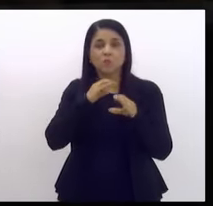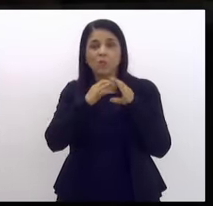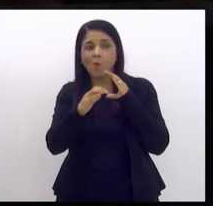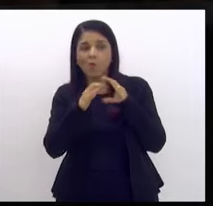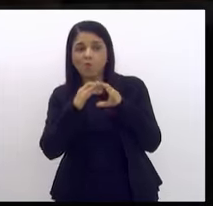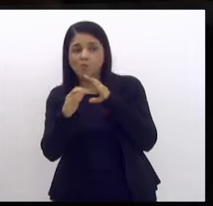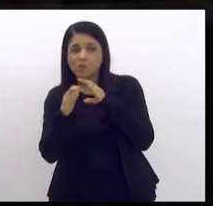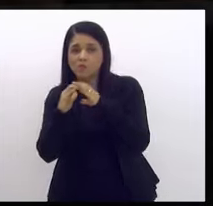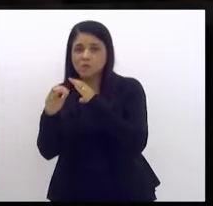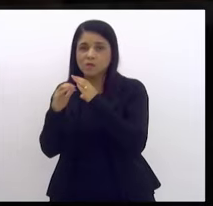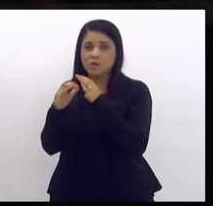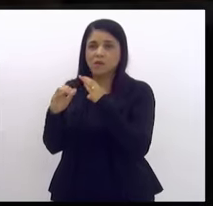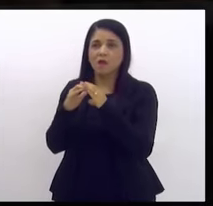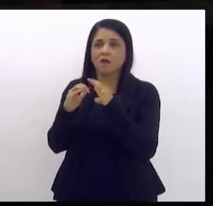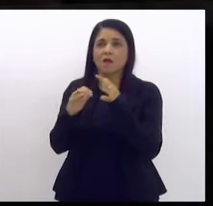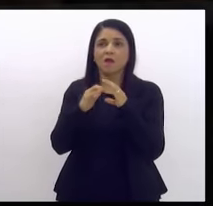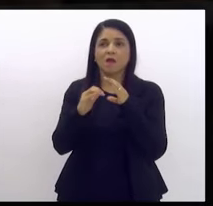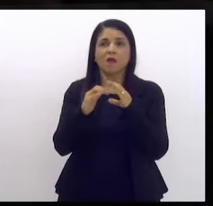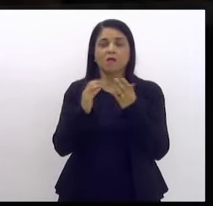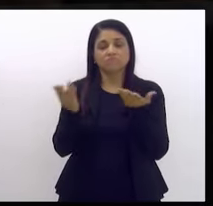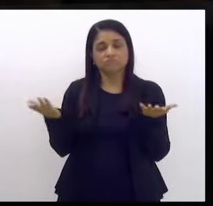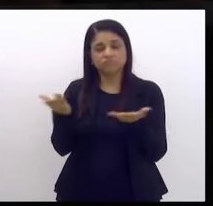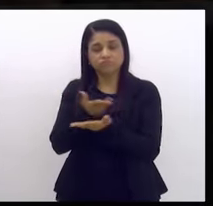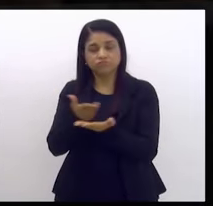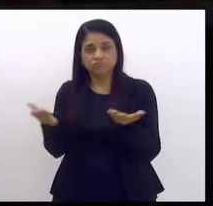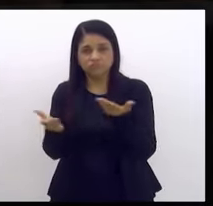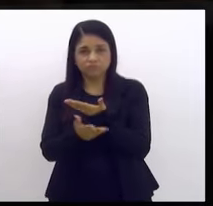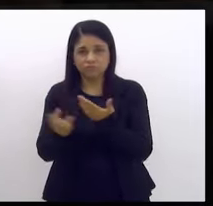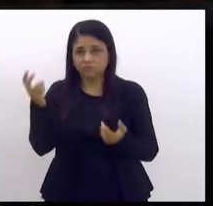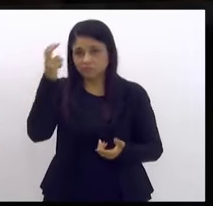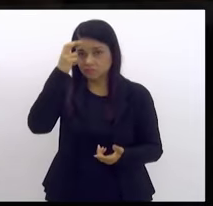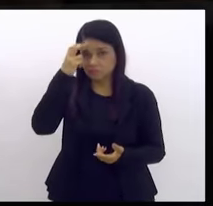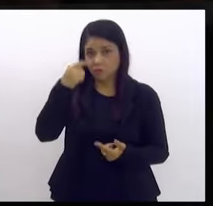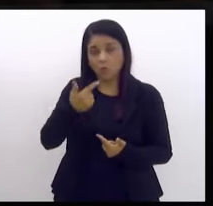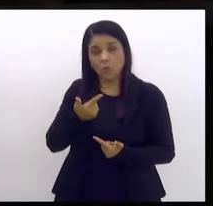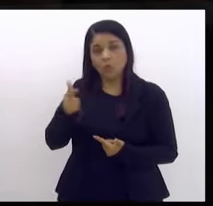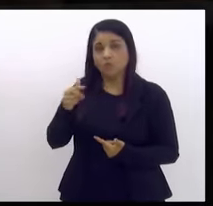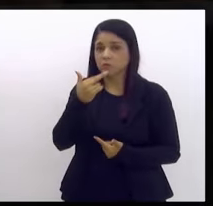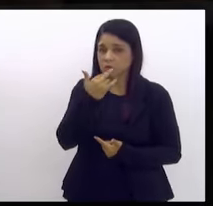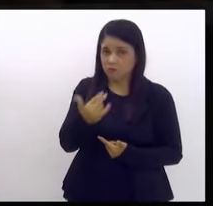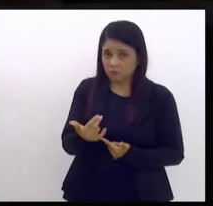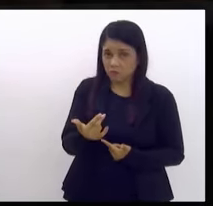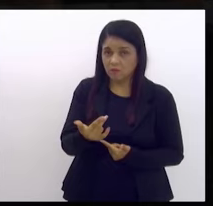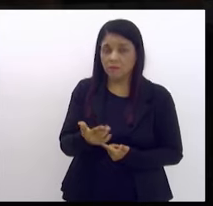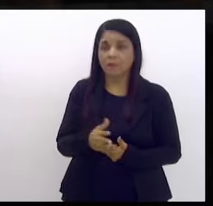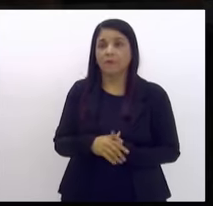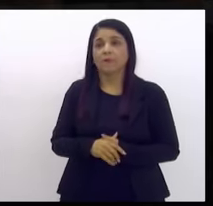que estabeleciam as suas formas de intercâmbio cultural através de outras línguas,